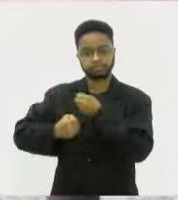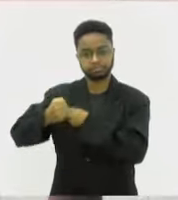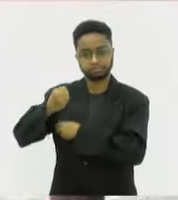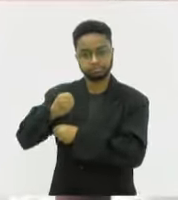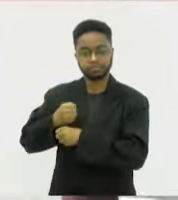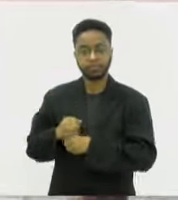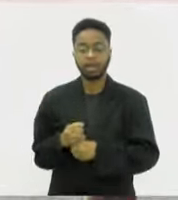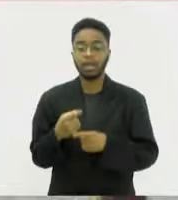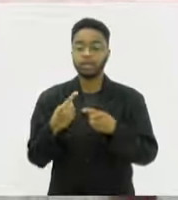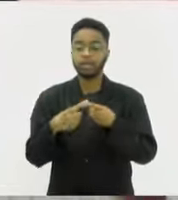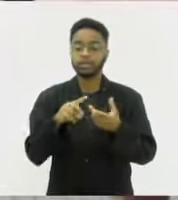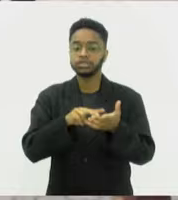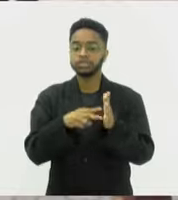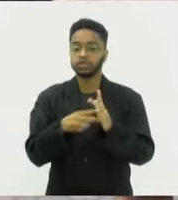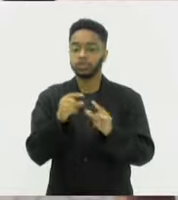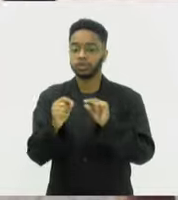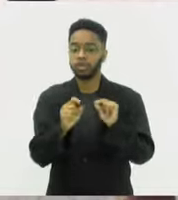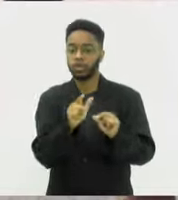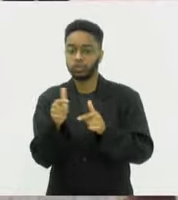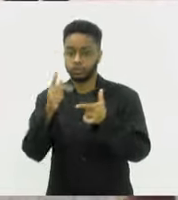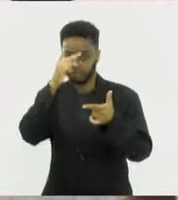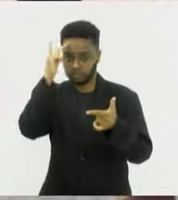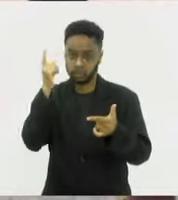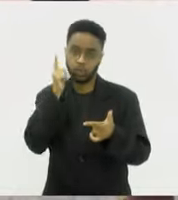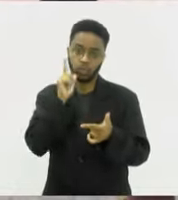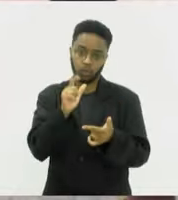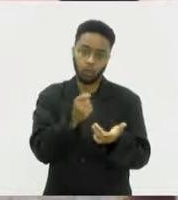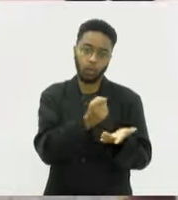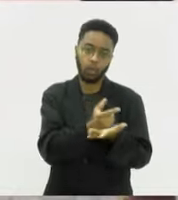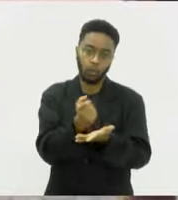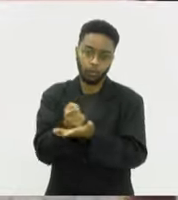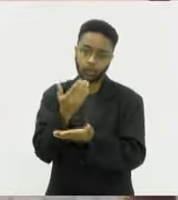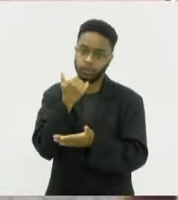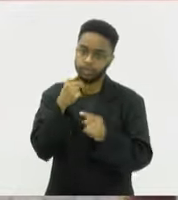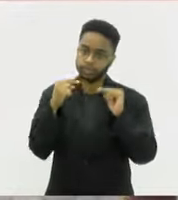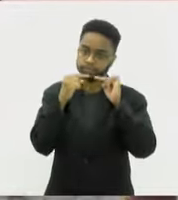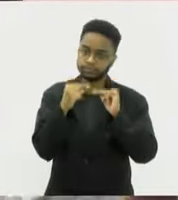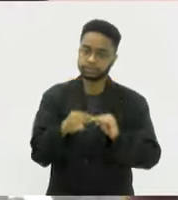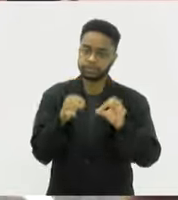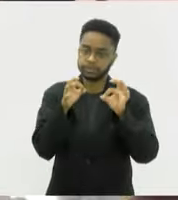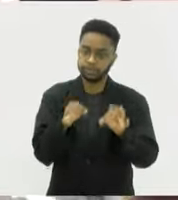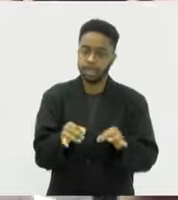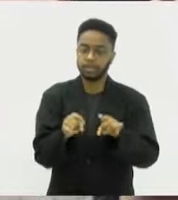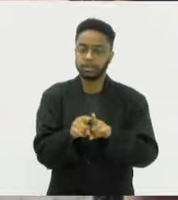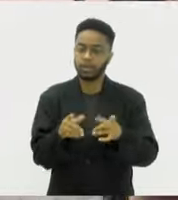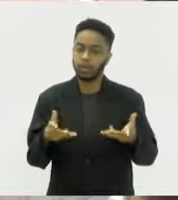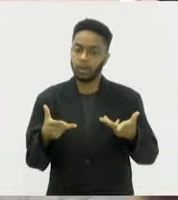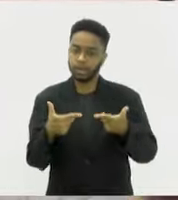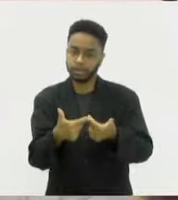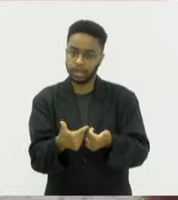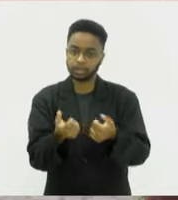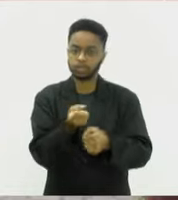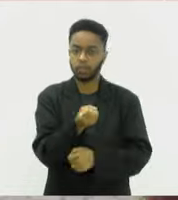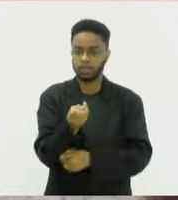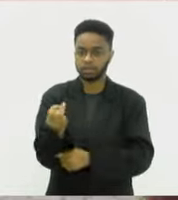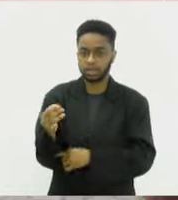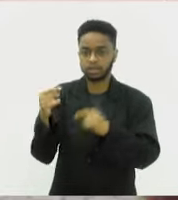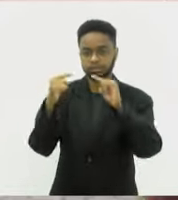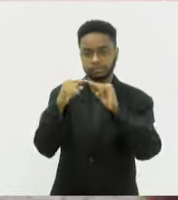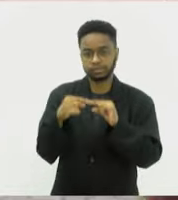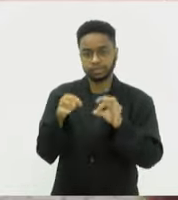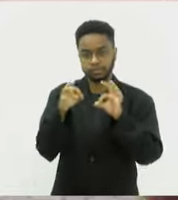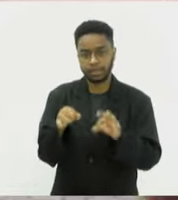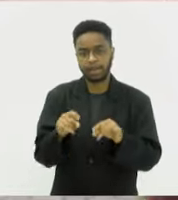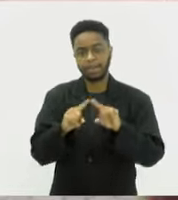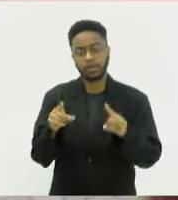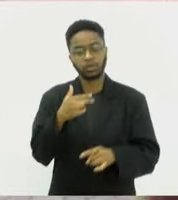que significa que mais pessoas estão tendo acesso a uma alimentação adequada em quantidade e qualidade. Porém, a gente não pode